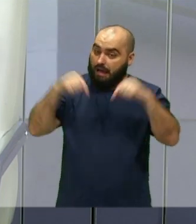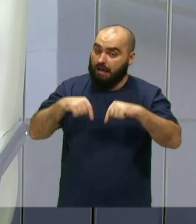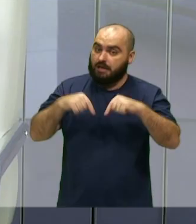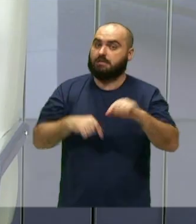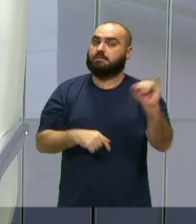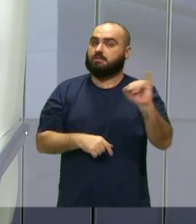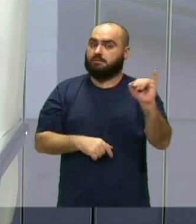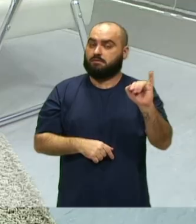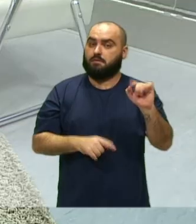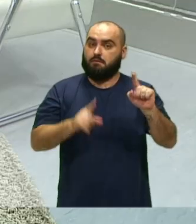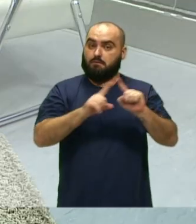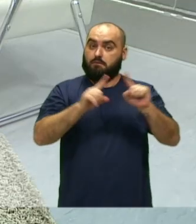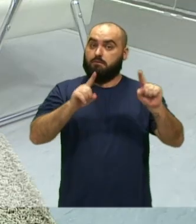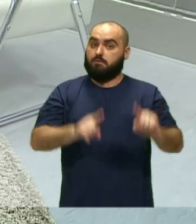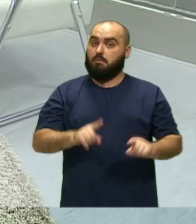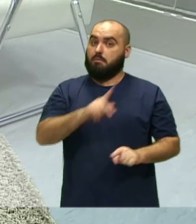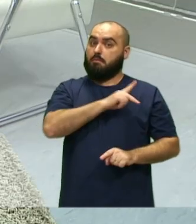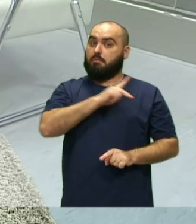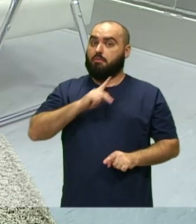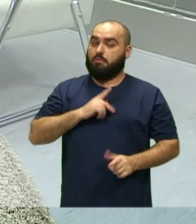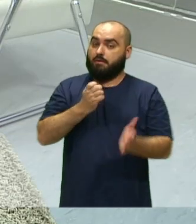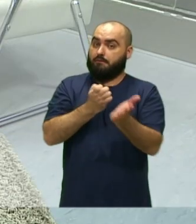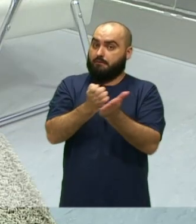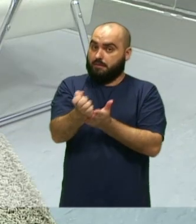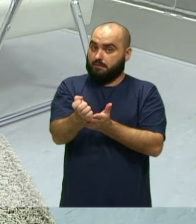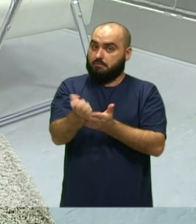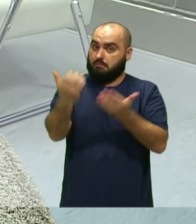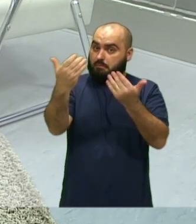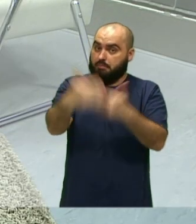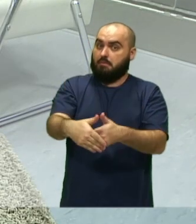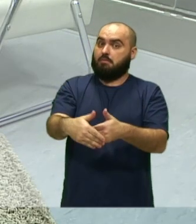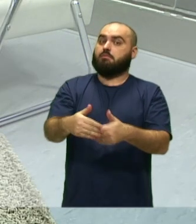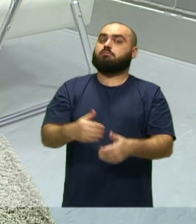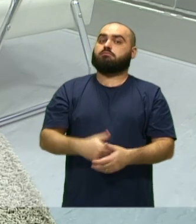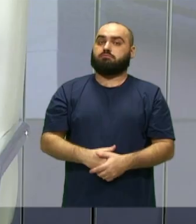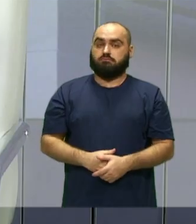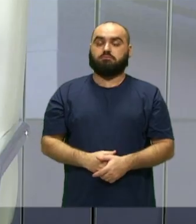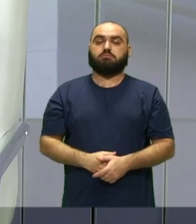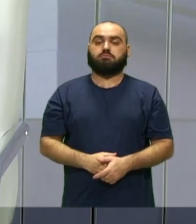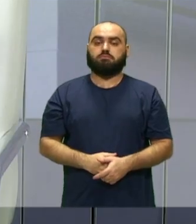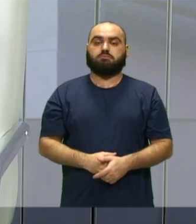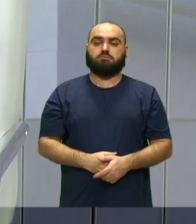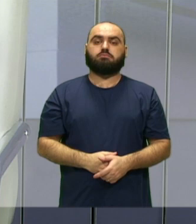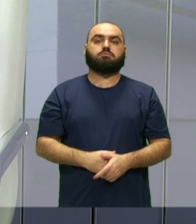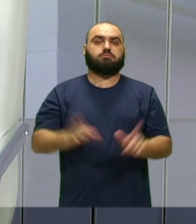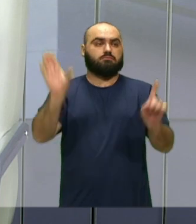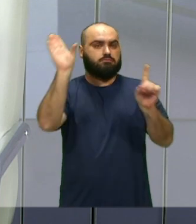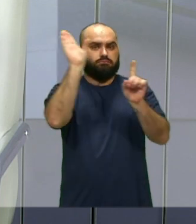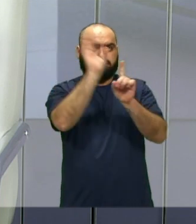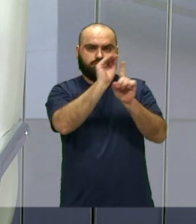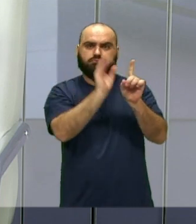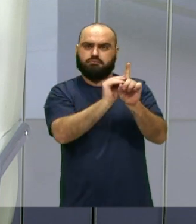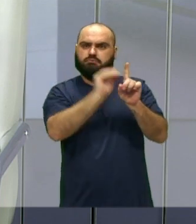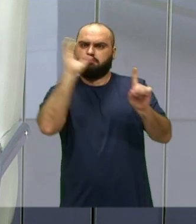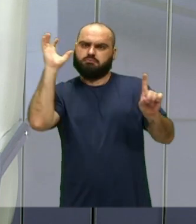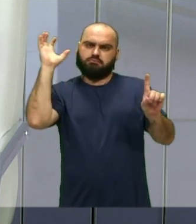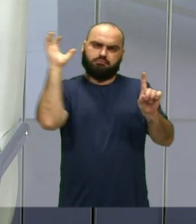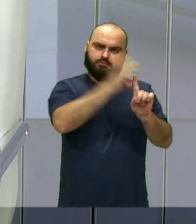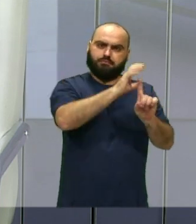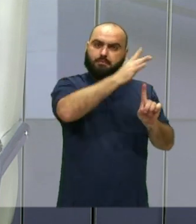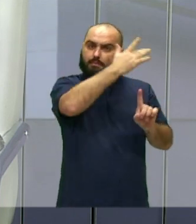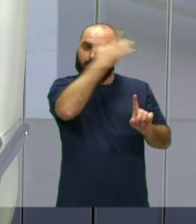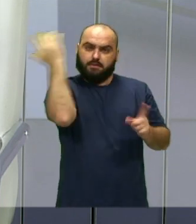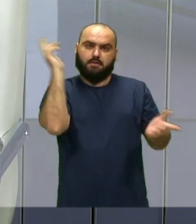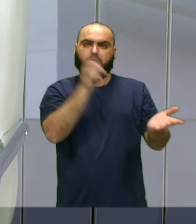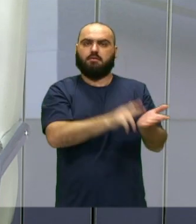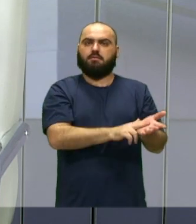Itajaí de servidores públicos, efetivos, concursados, que violentaram pacientes,